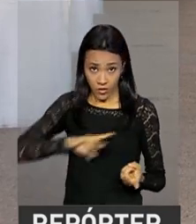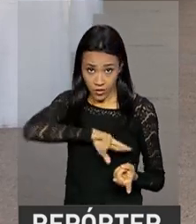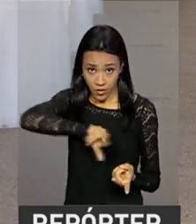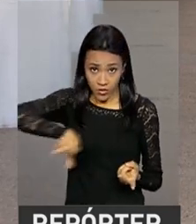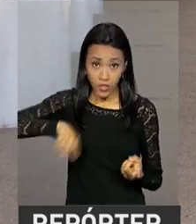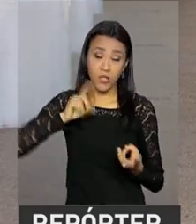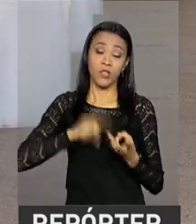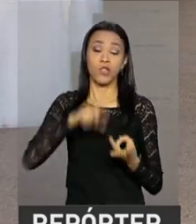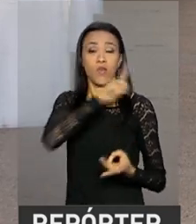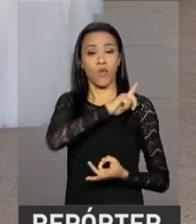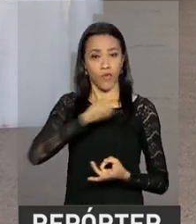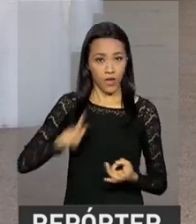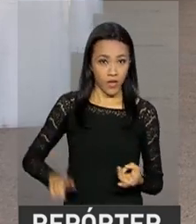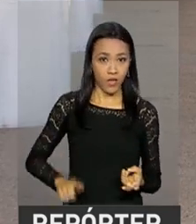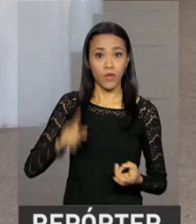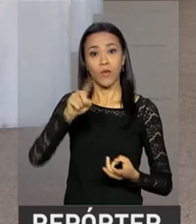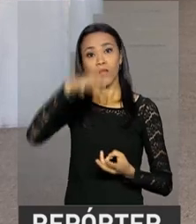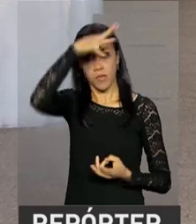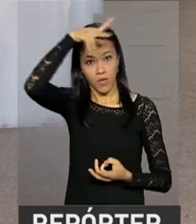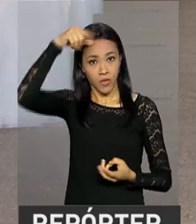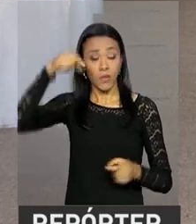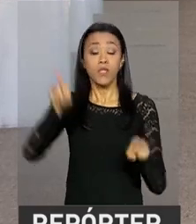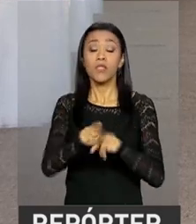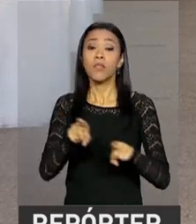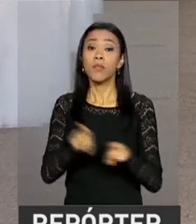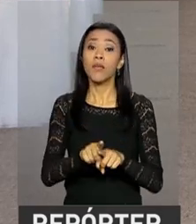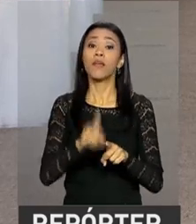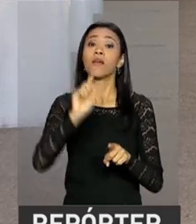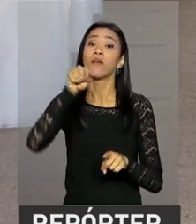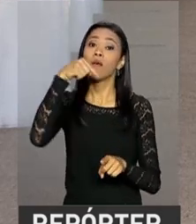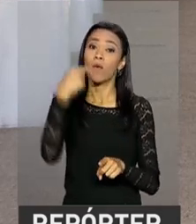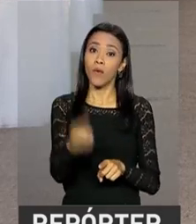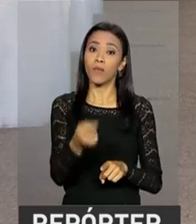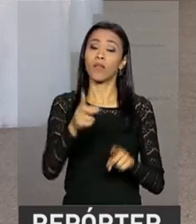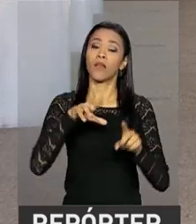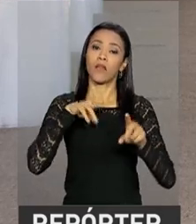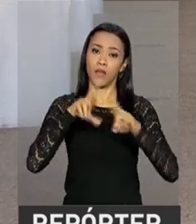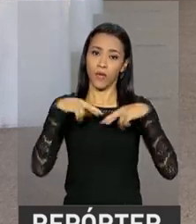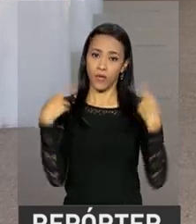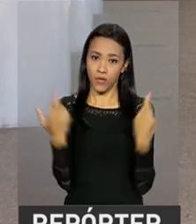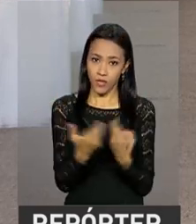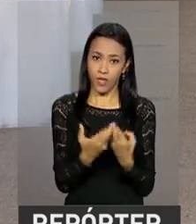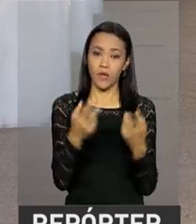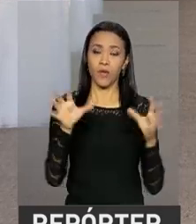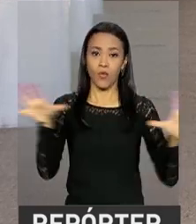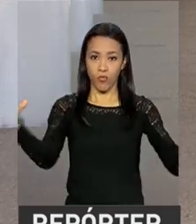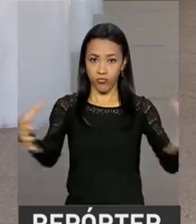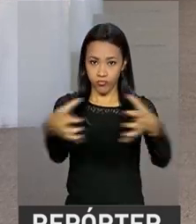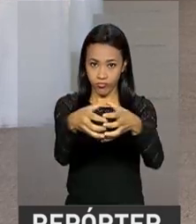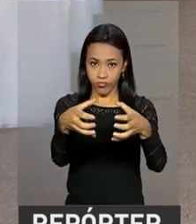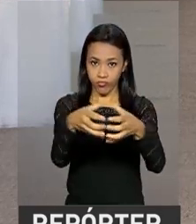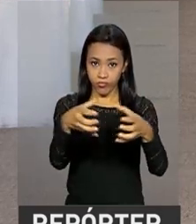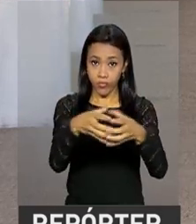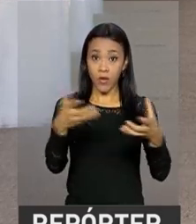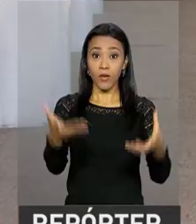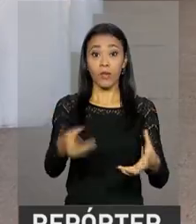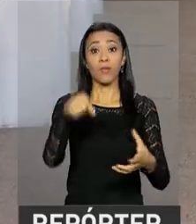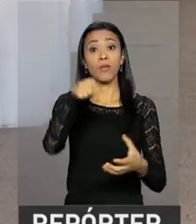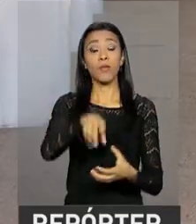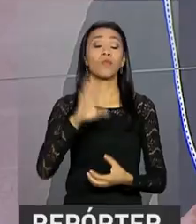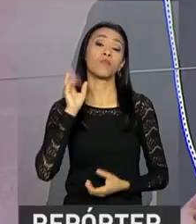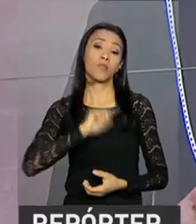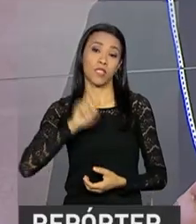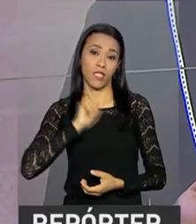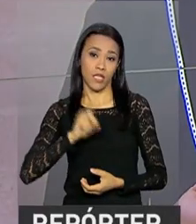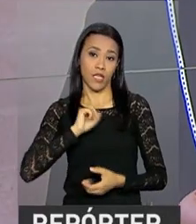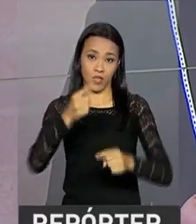do Amazonas José Melo e encerra o dia com uma reunião com a base aliada de Minas Gerais Leandro